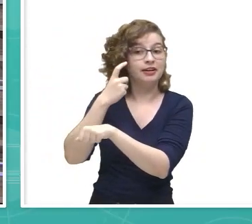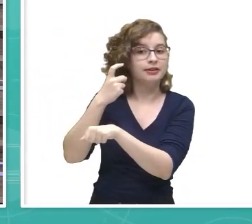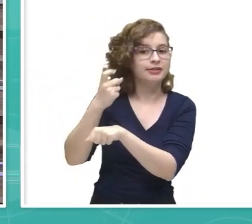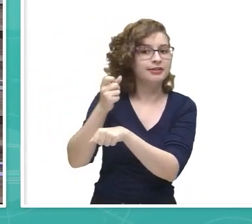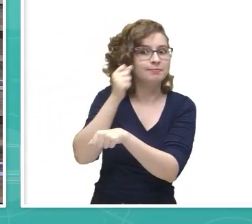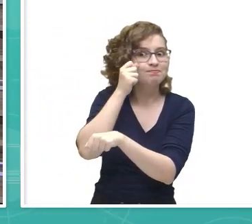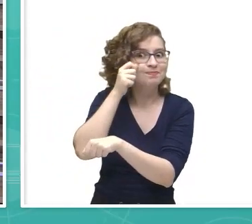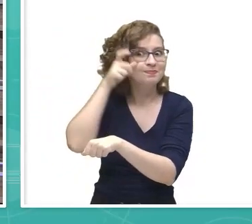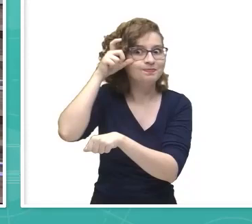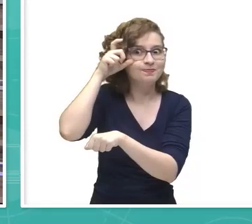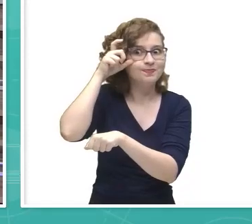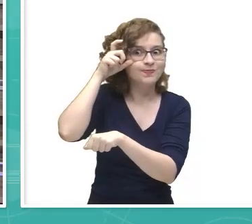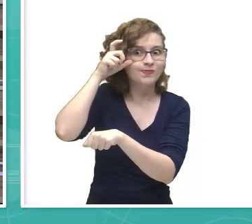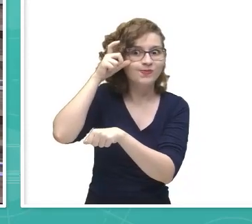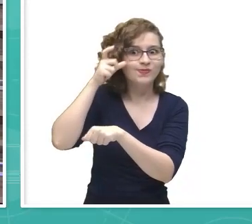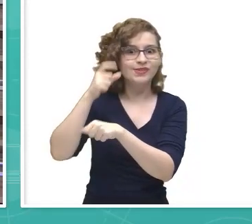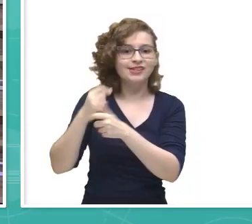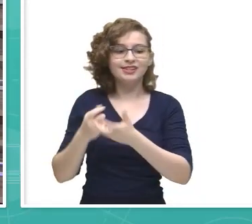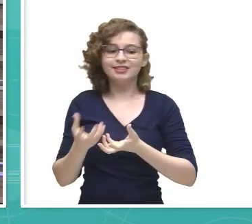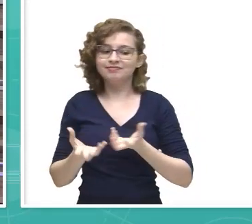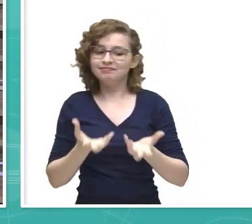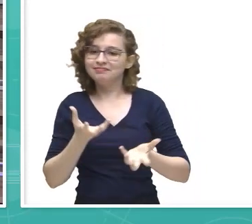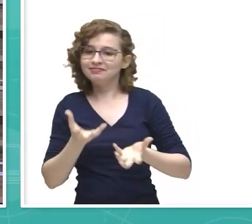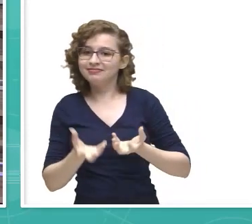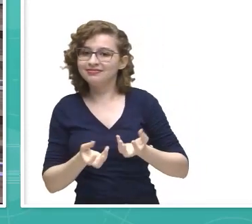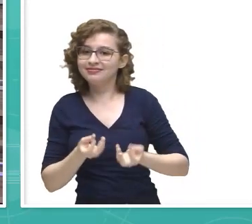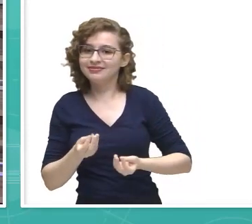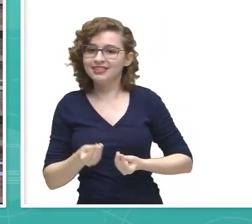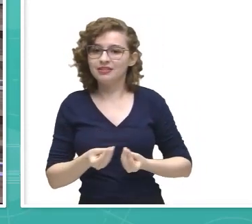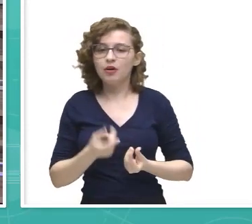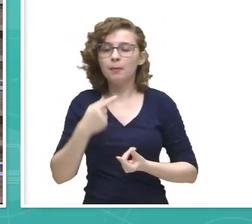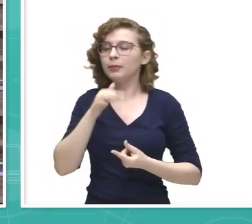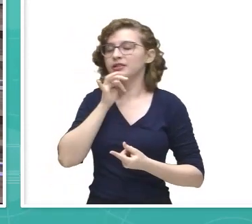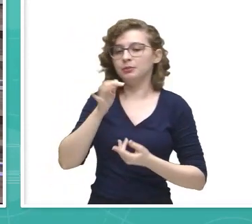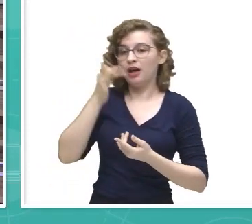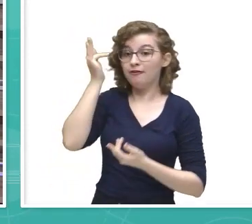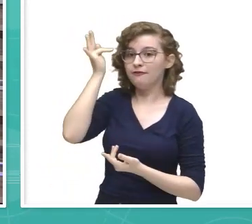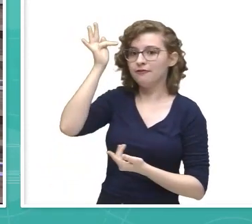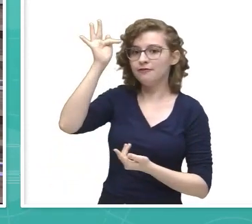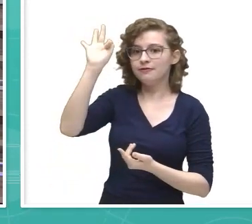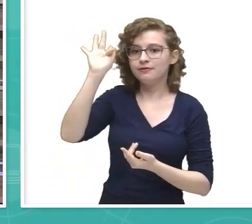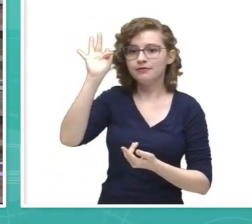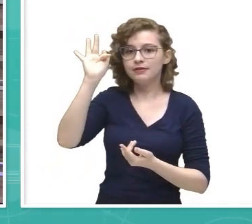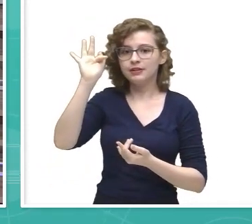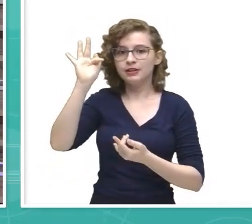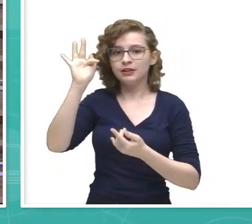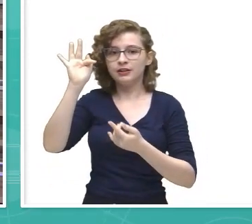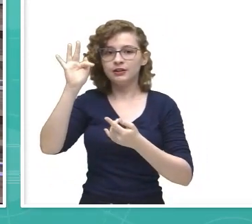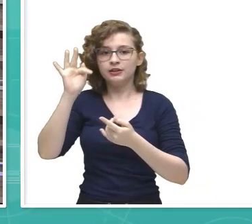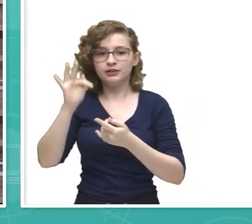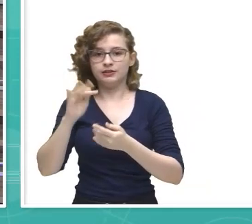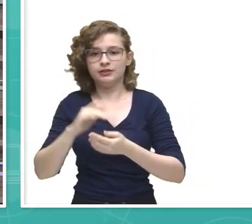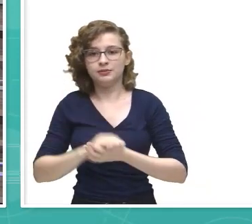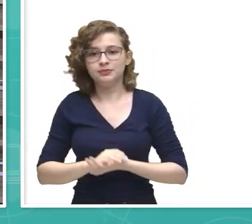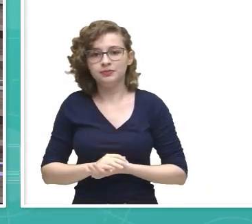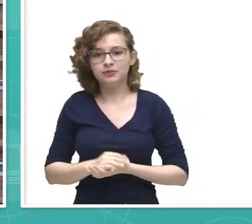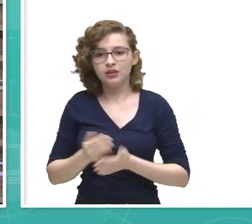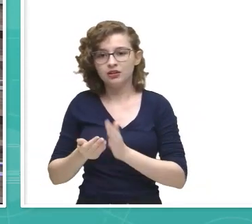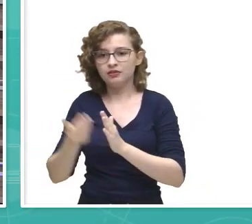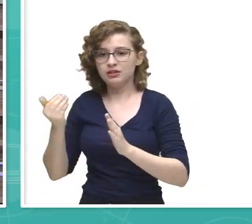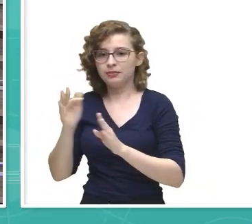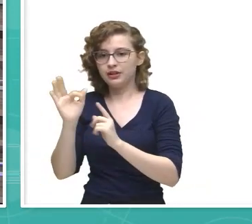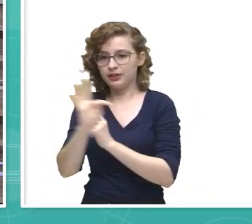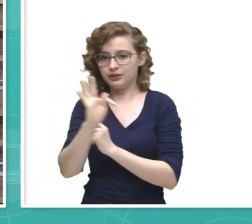grande, o olho começou a brilhar. Nossa, vamos imaginar franceses, que ficaram de fora ali do Tratado de Tordesilhas, que dividiu